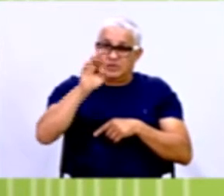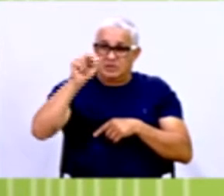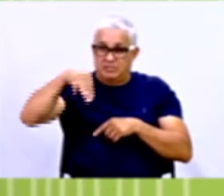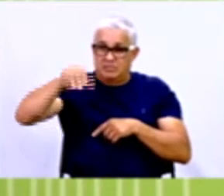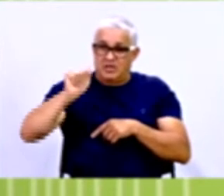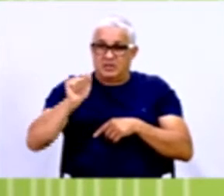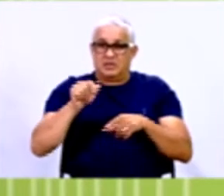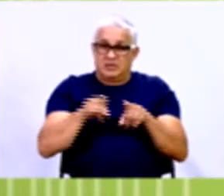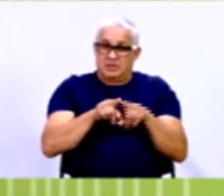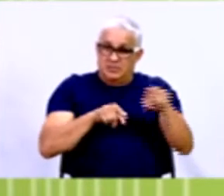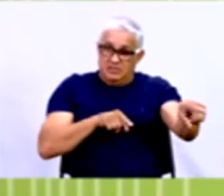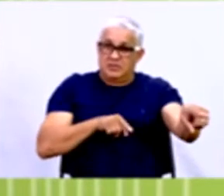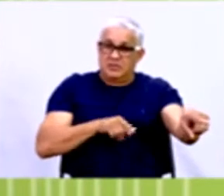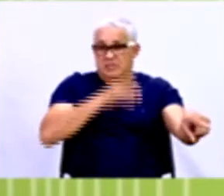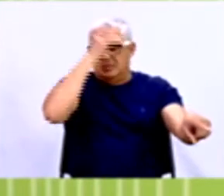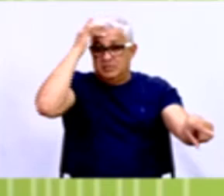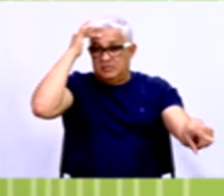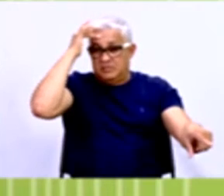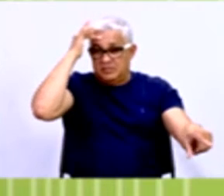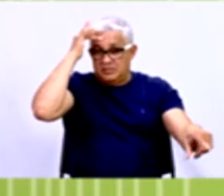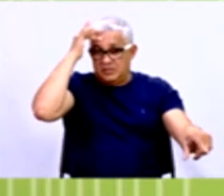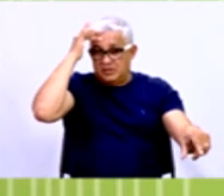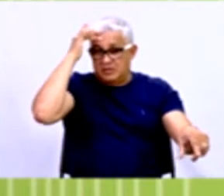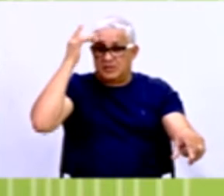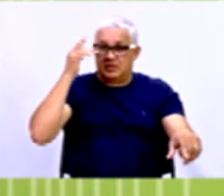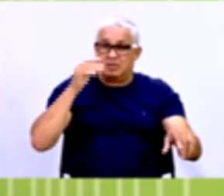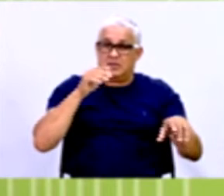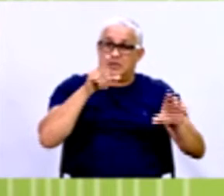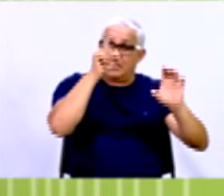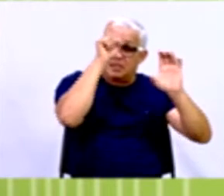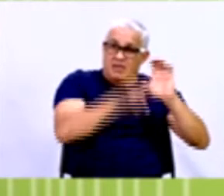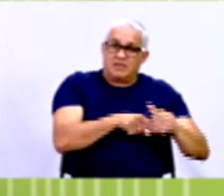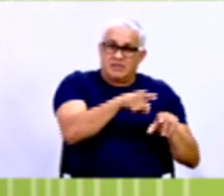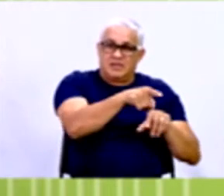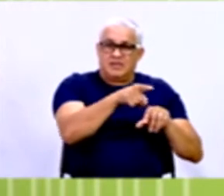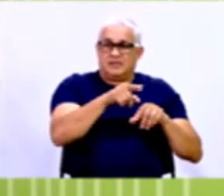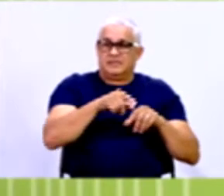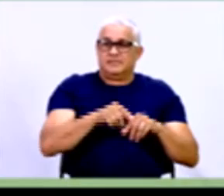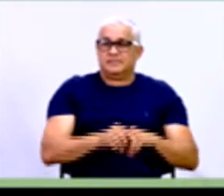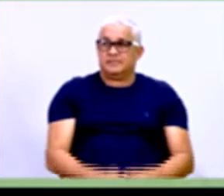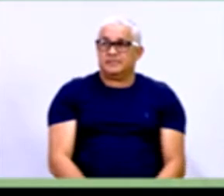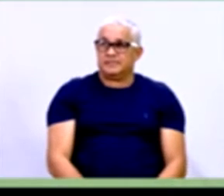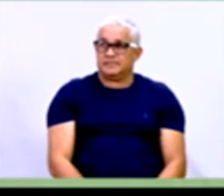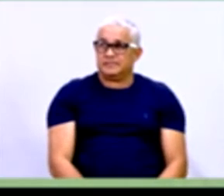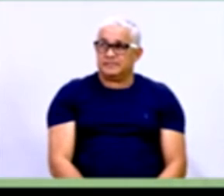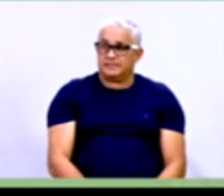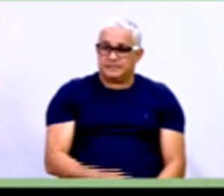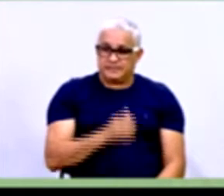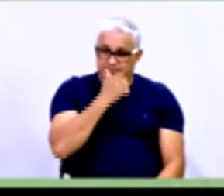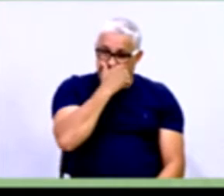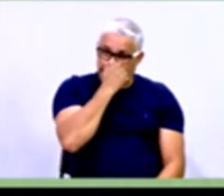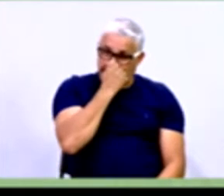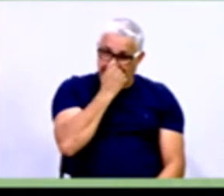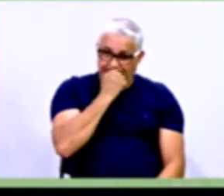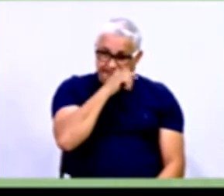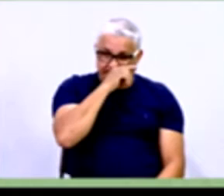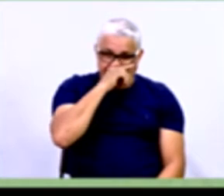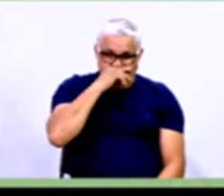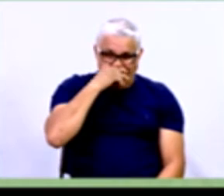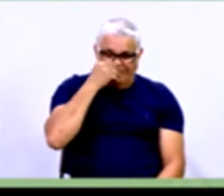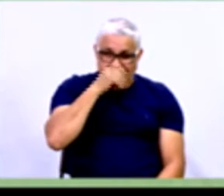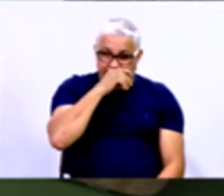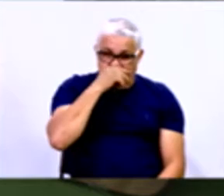ou àqueles que dependiam da vítima, certo? Vamos lá. Professor Willis, por